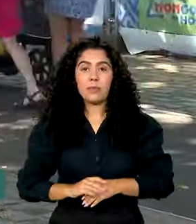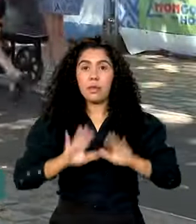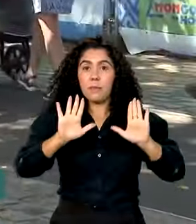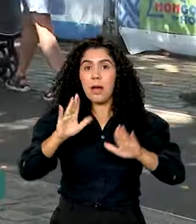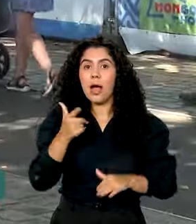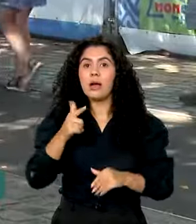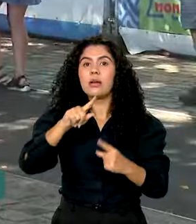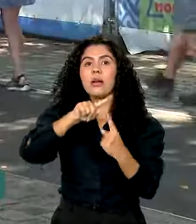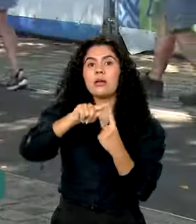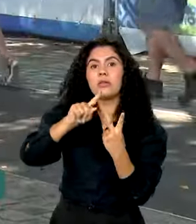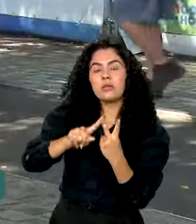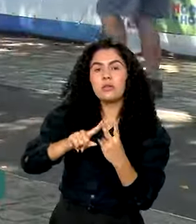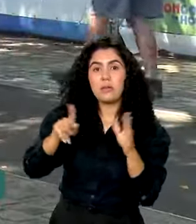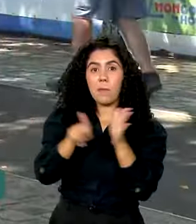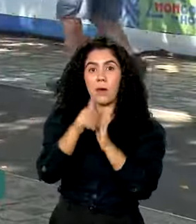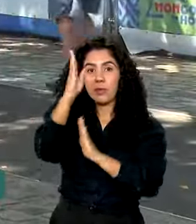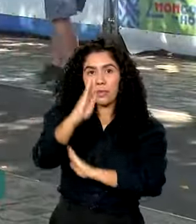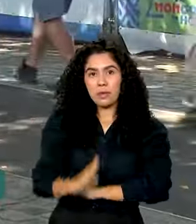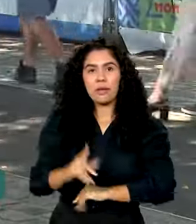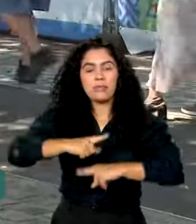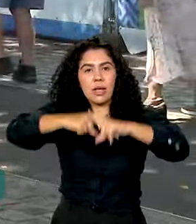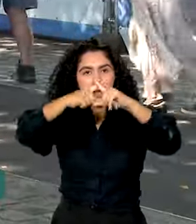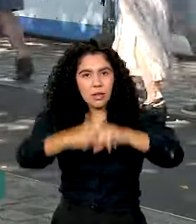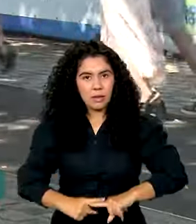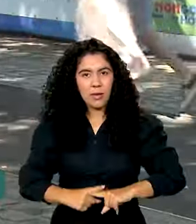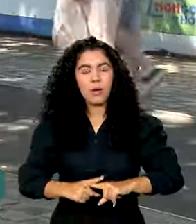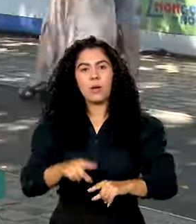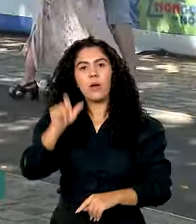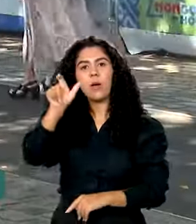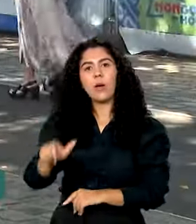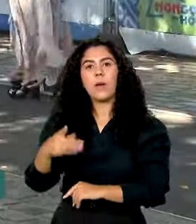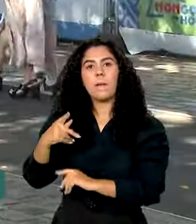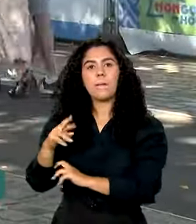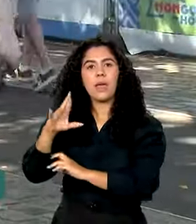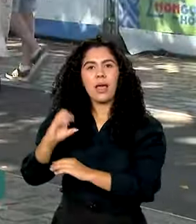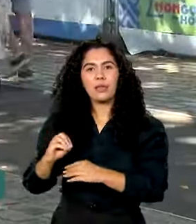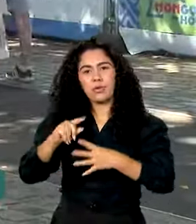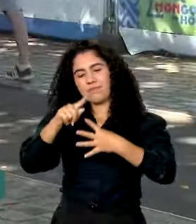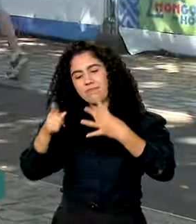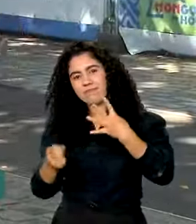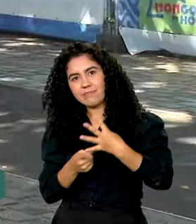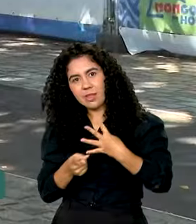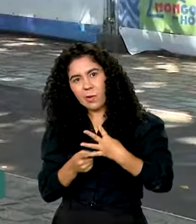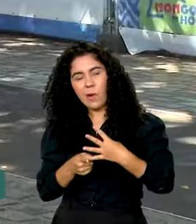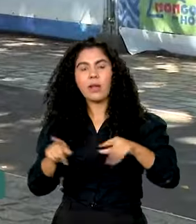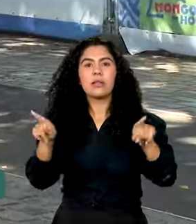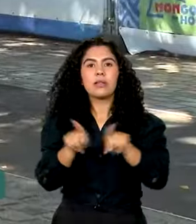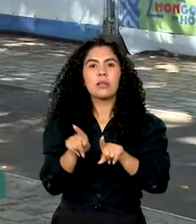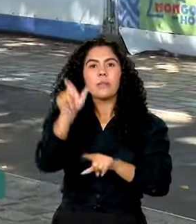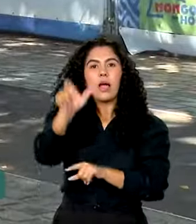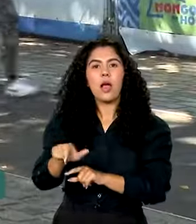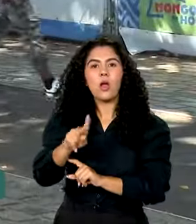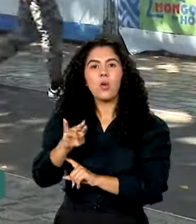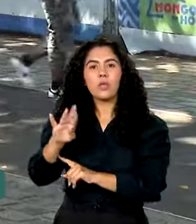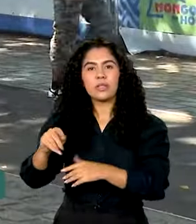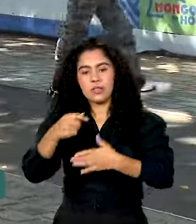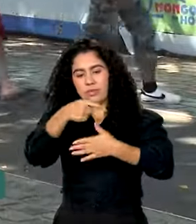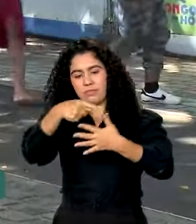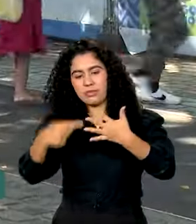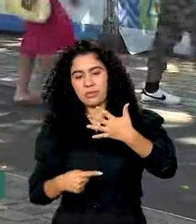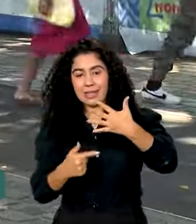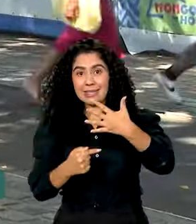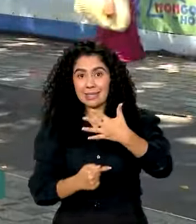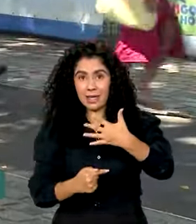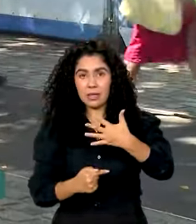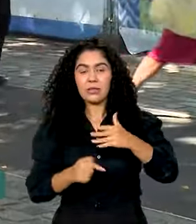brasileiros também competiram a final. Pedro Barros, que terminou em quarto, e Luigi Cini, que ficou em sétimo lugar.